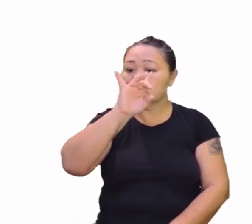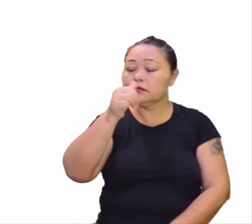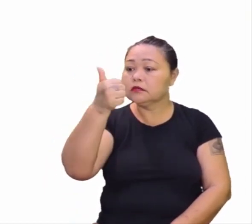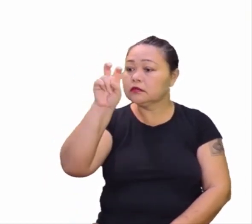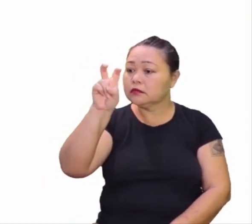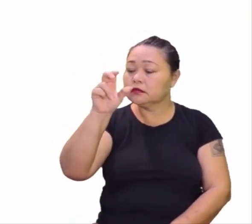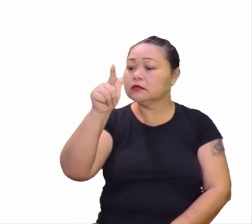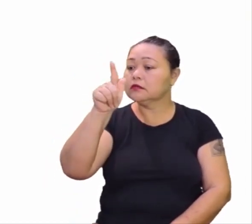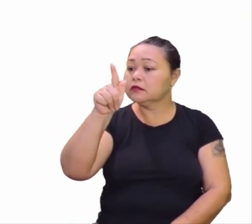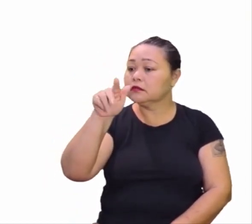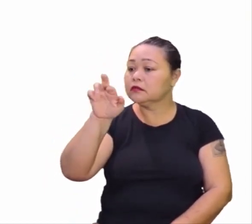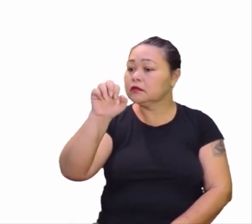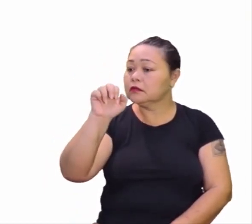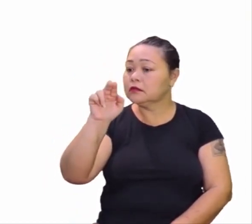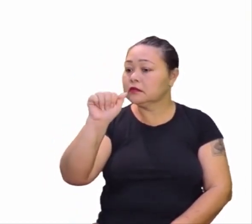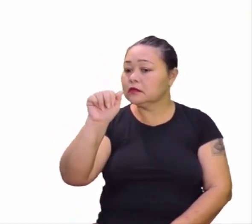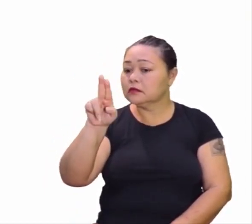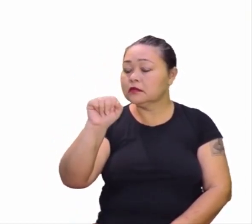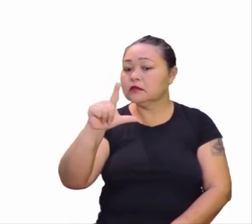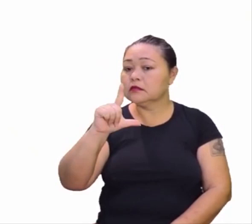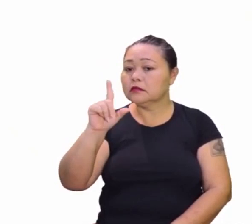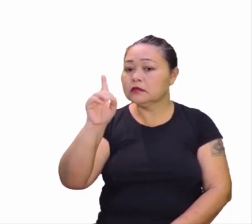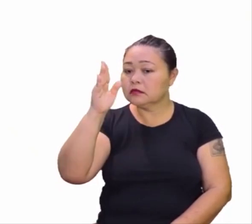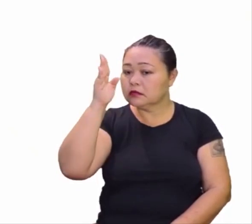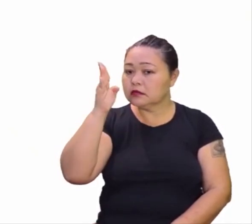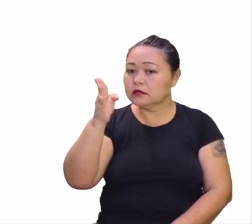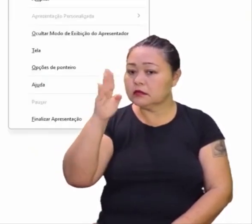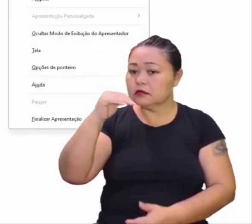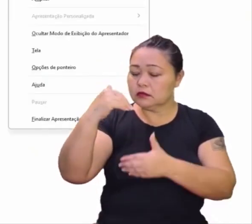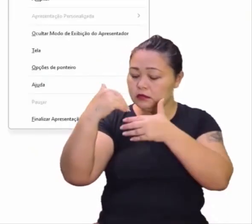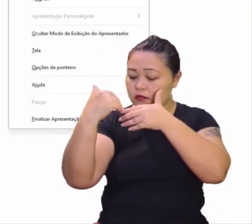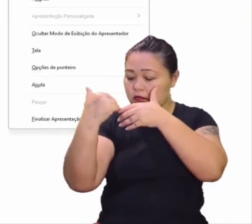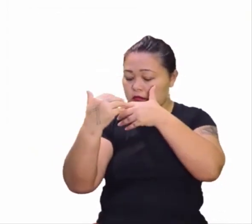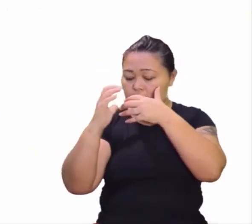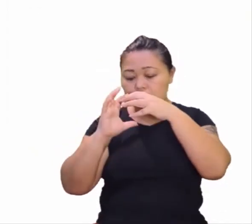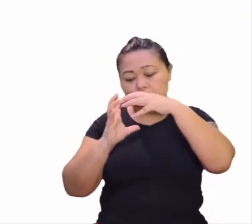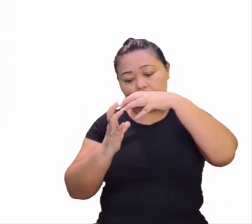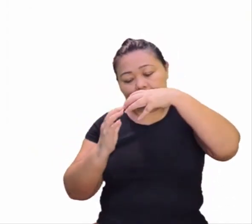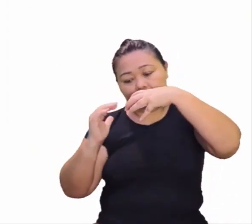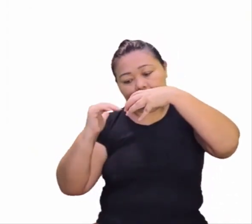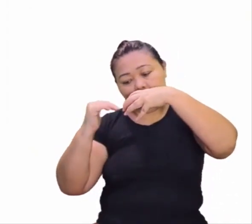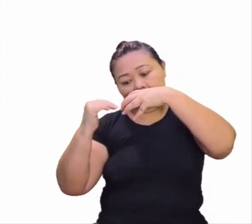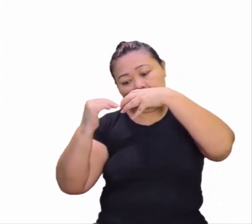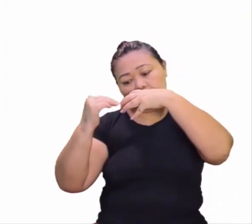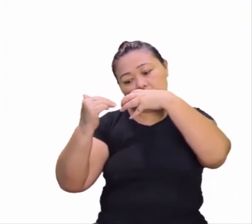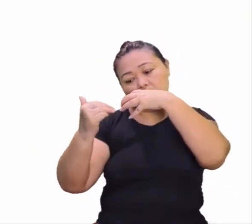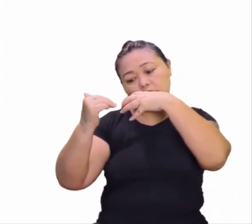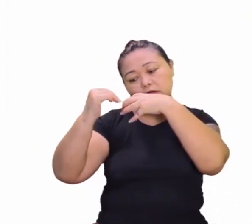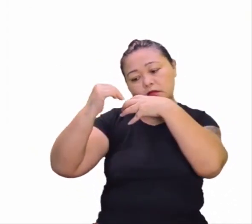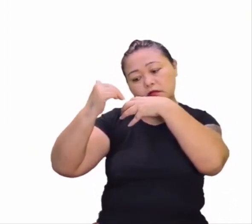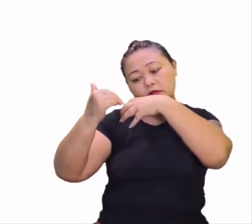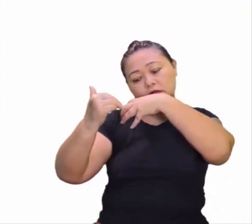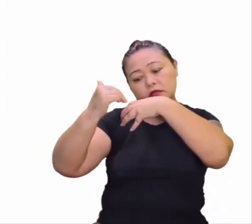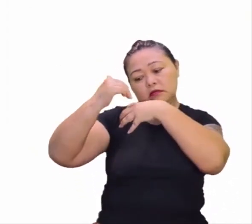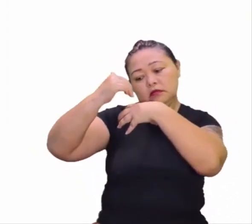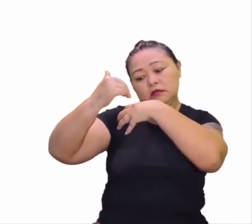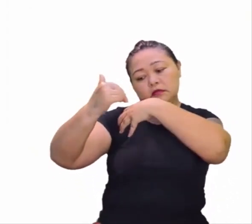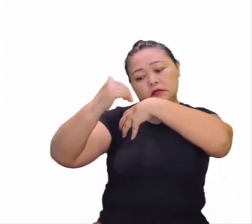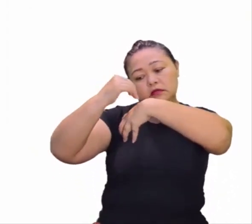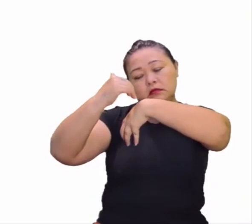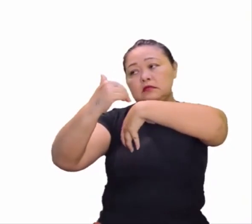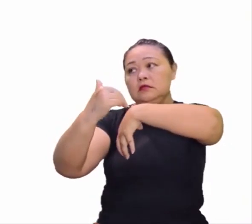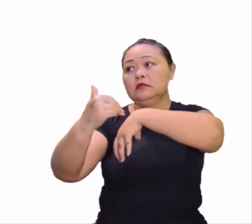15 graus são essas curvas que o planeta vai fazendo. Não é isso,